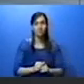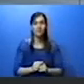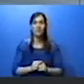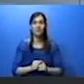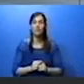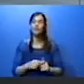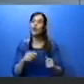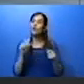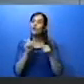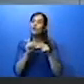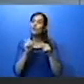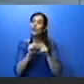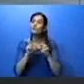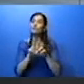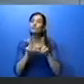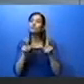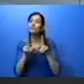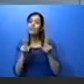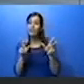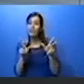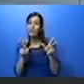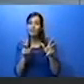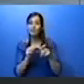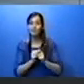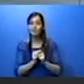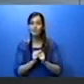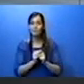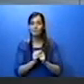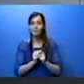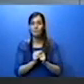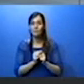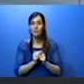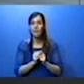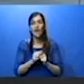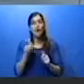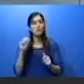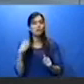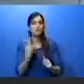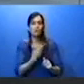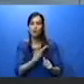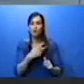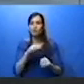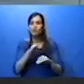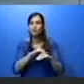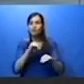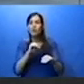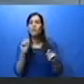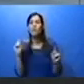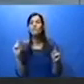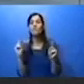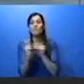ter que fazer uma operação diferente. Essa operação é o que a gente chama de operação inversa.